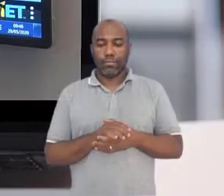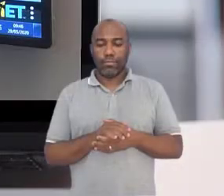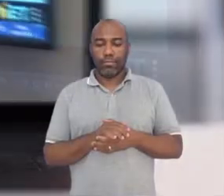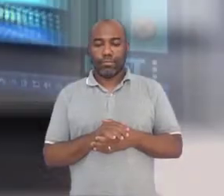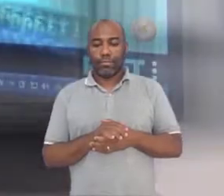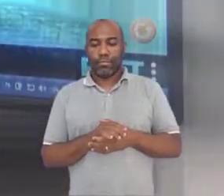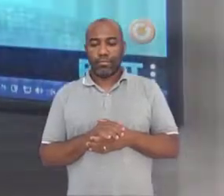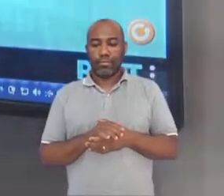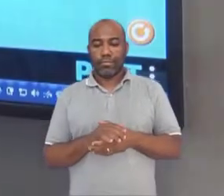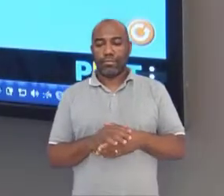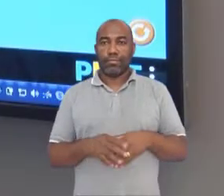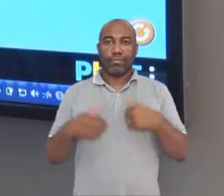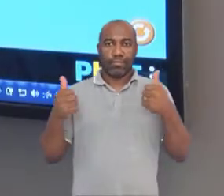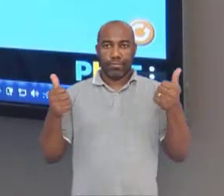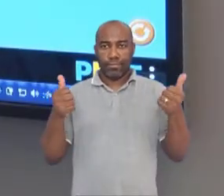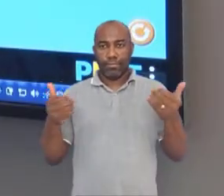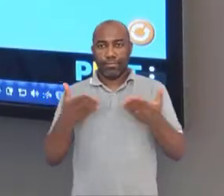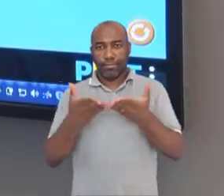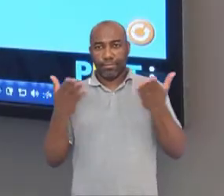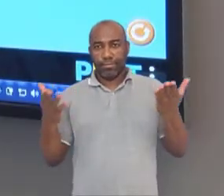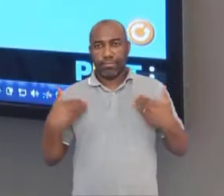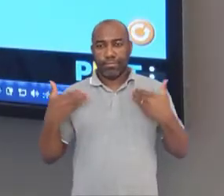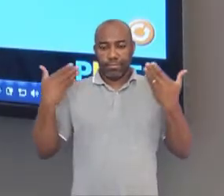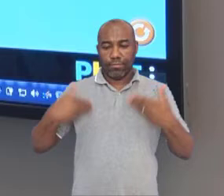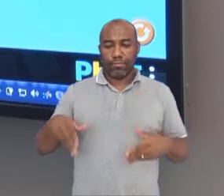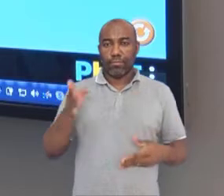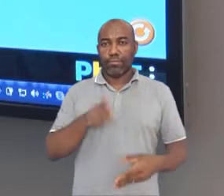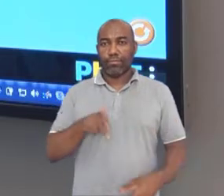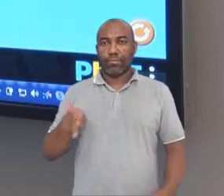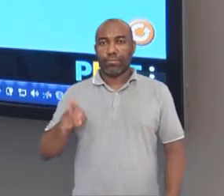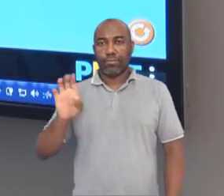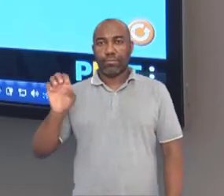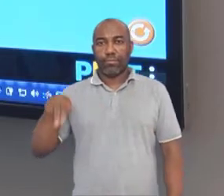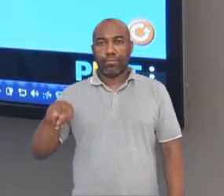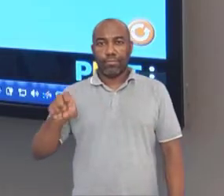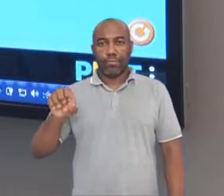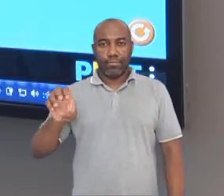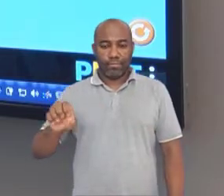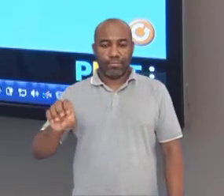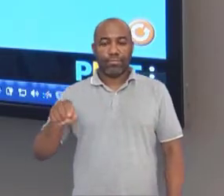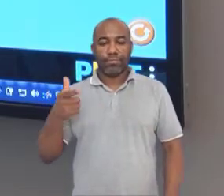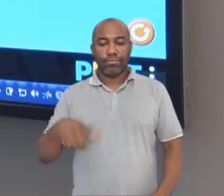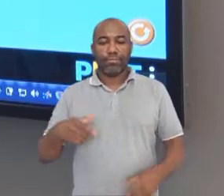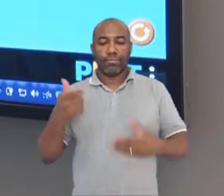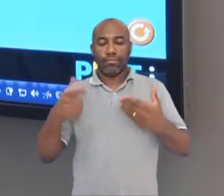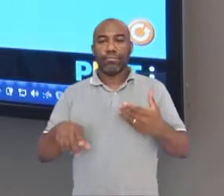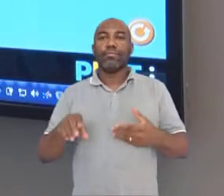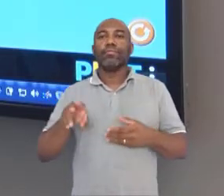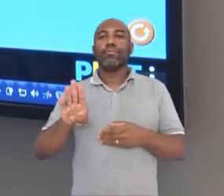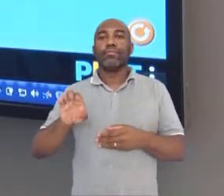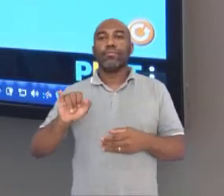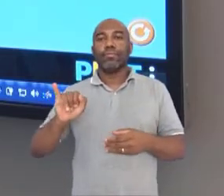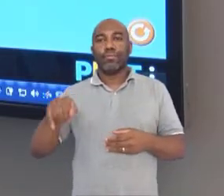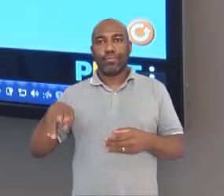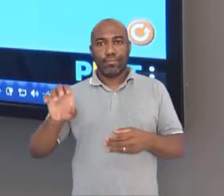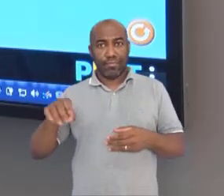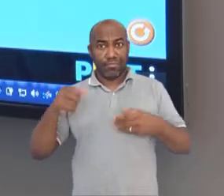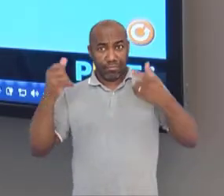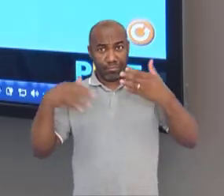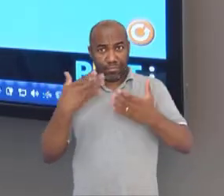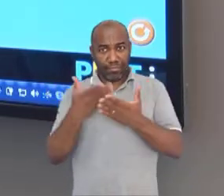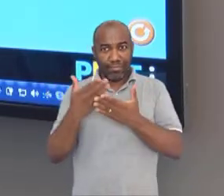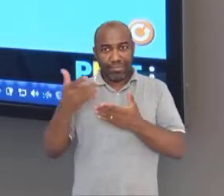Salve moçada, aqui estou novamente, eu sou de Bene, falando com vocês Ciências da Natureza, mais uma aula agora dando sequência aos tipos